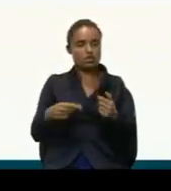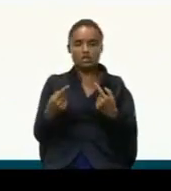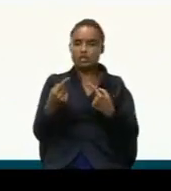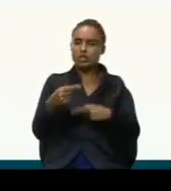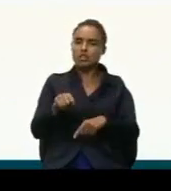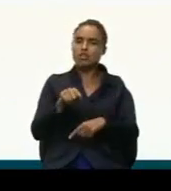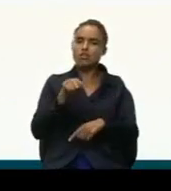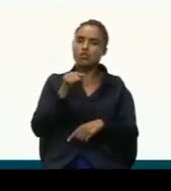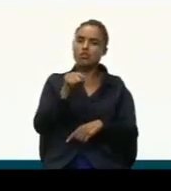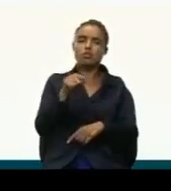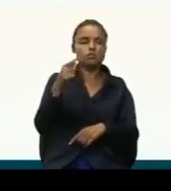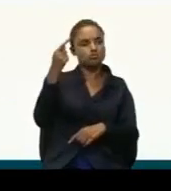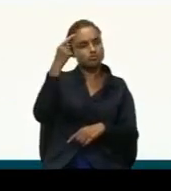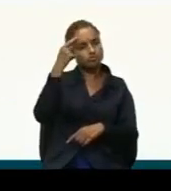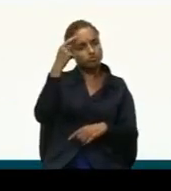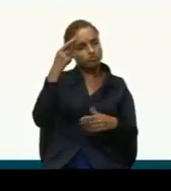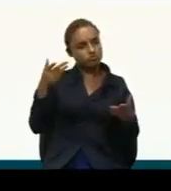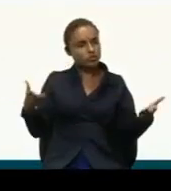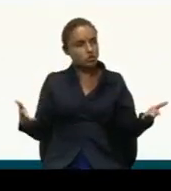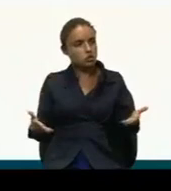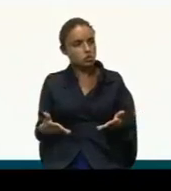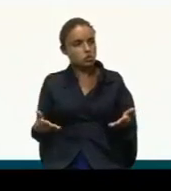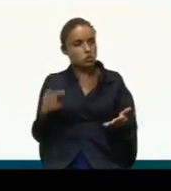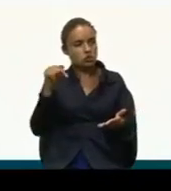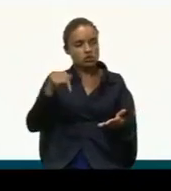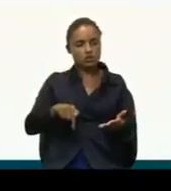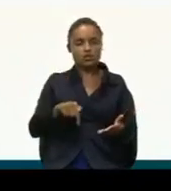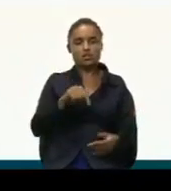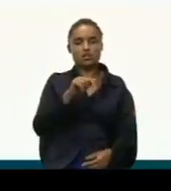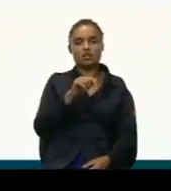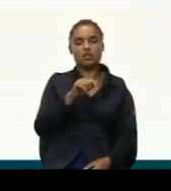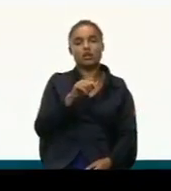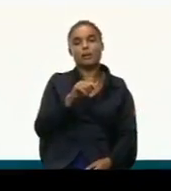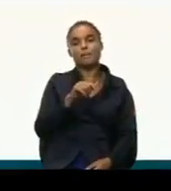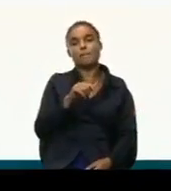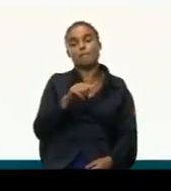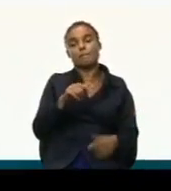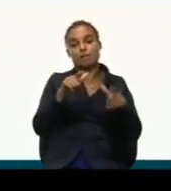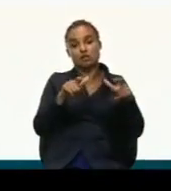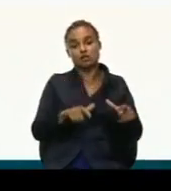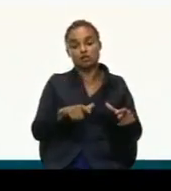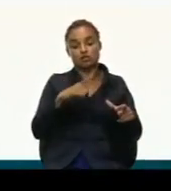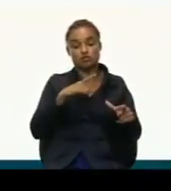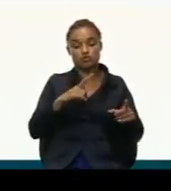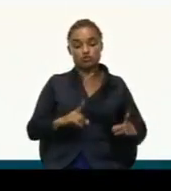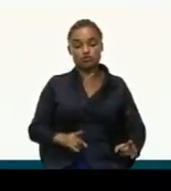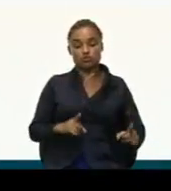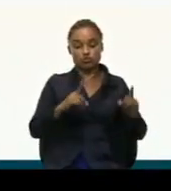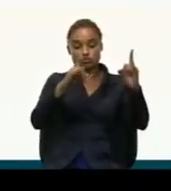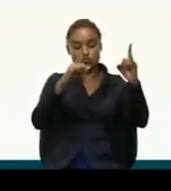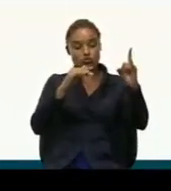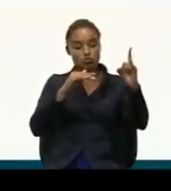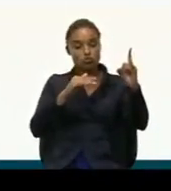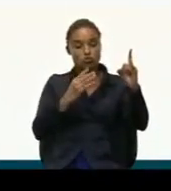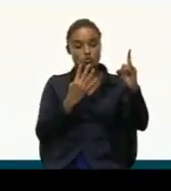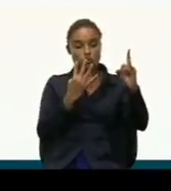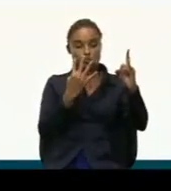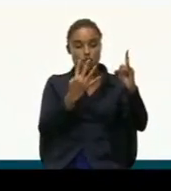você. Agora, considerando que o empreendimento trata-se de um edifício de 4